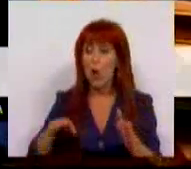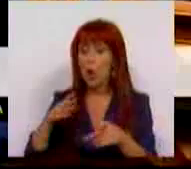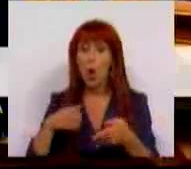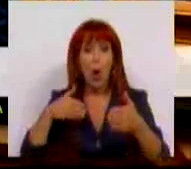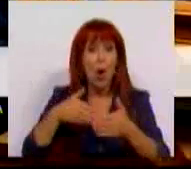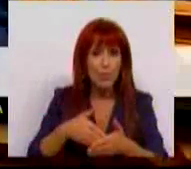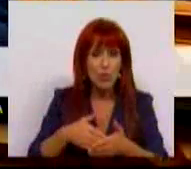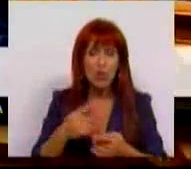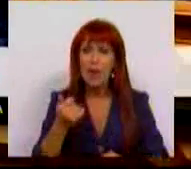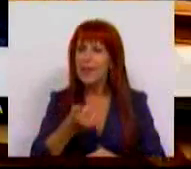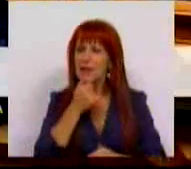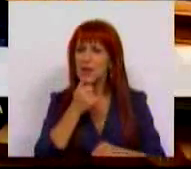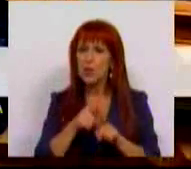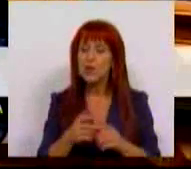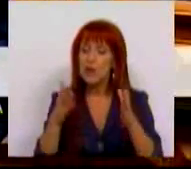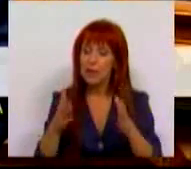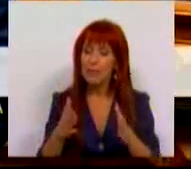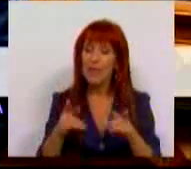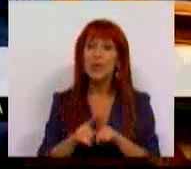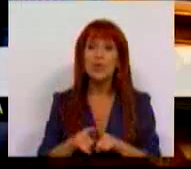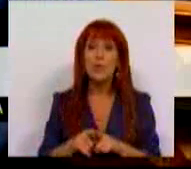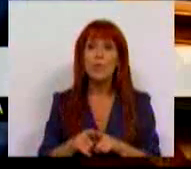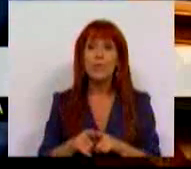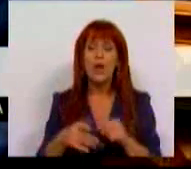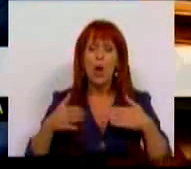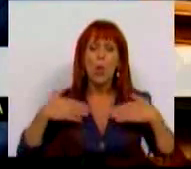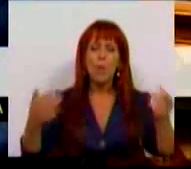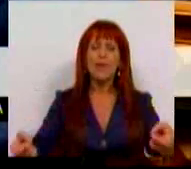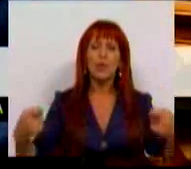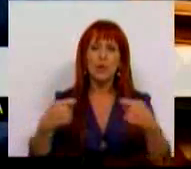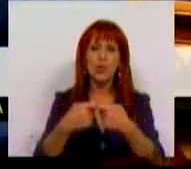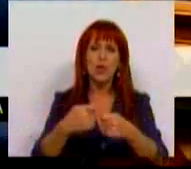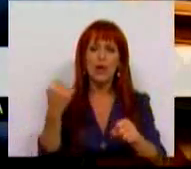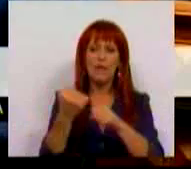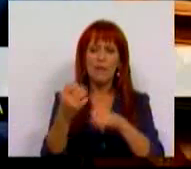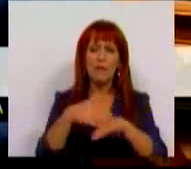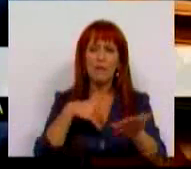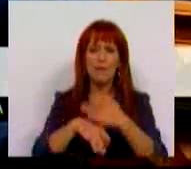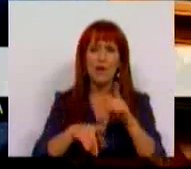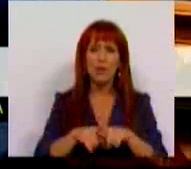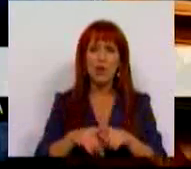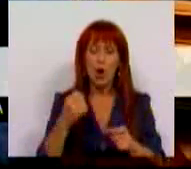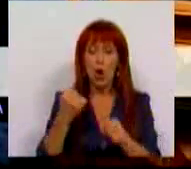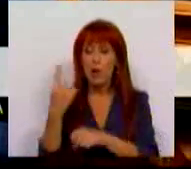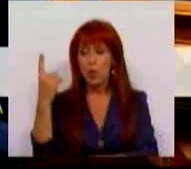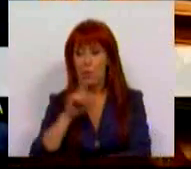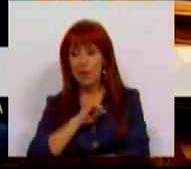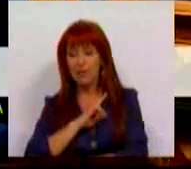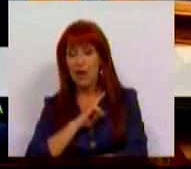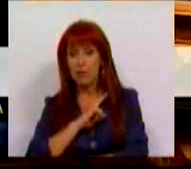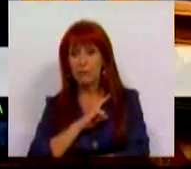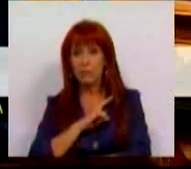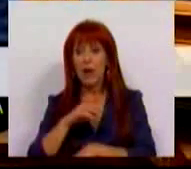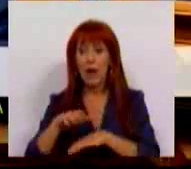obstáculos que determinaram em parte o abandono da ligação operada pelo um operador privado